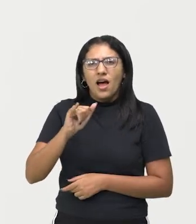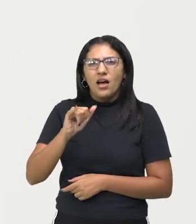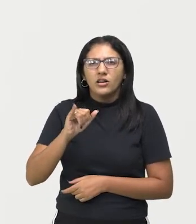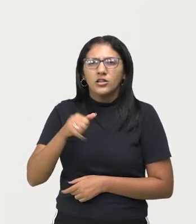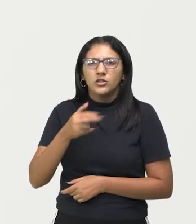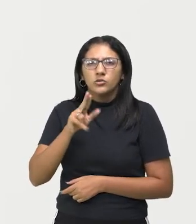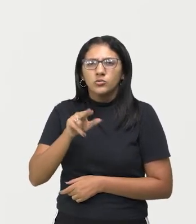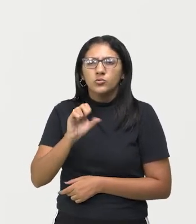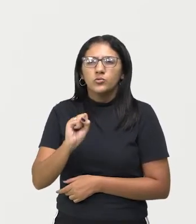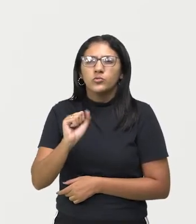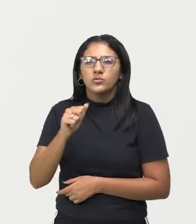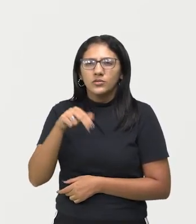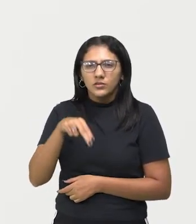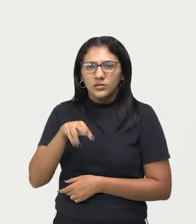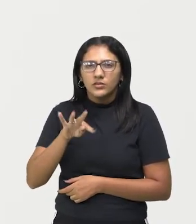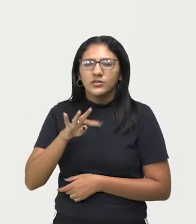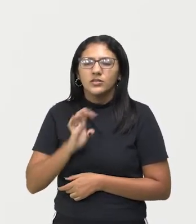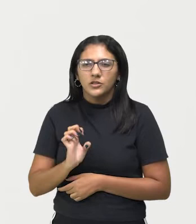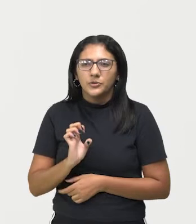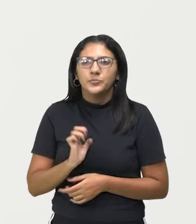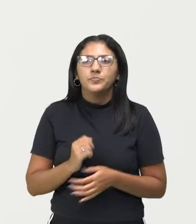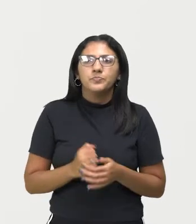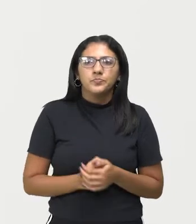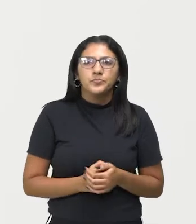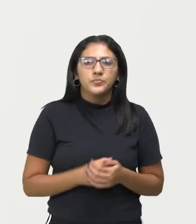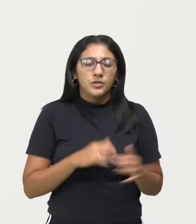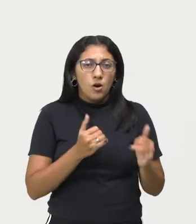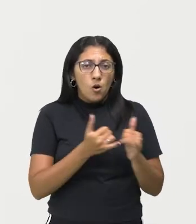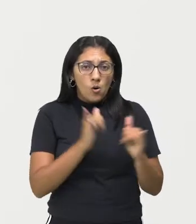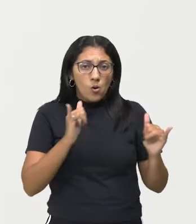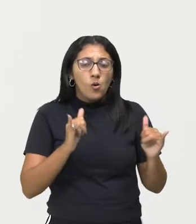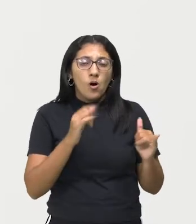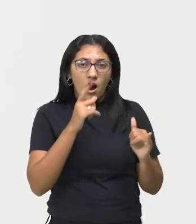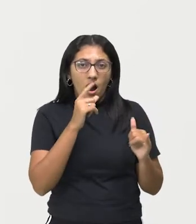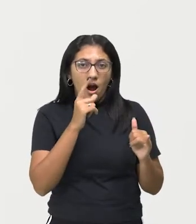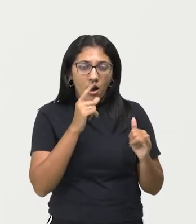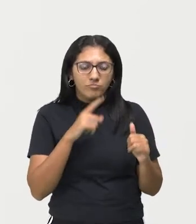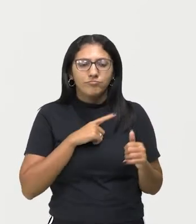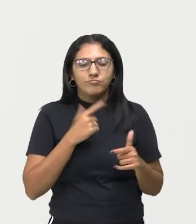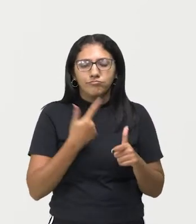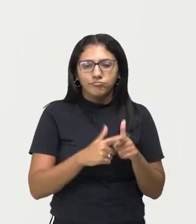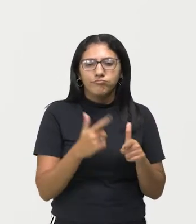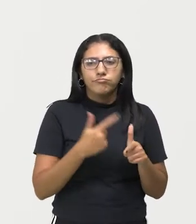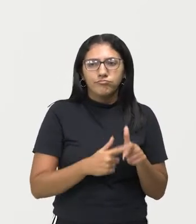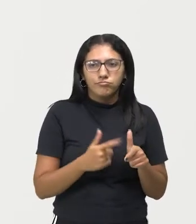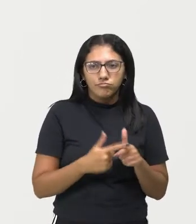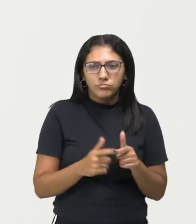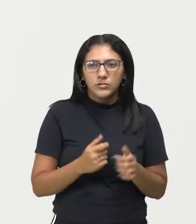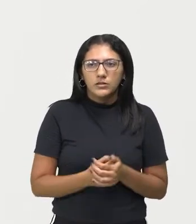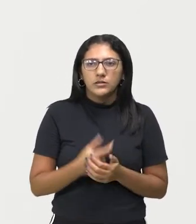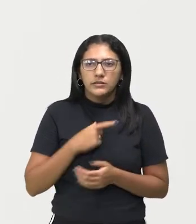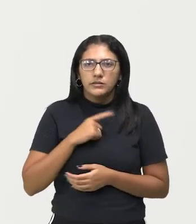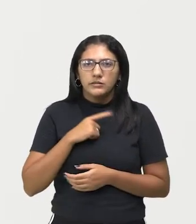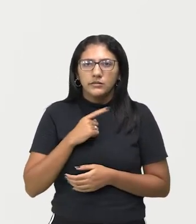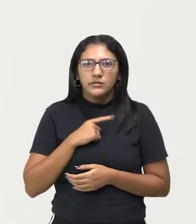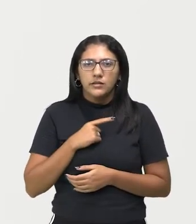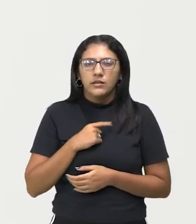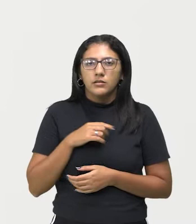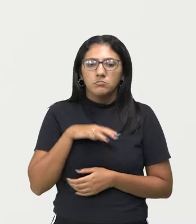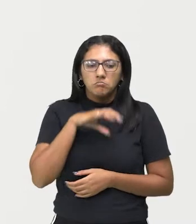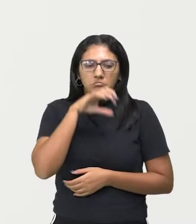a partir da usina hidrelétrica, aquela água também vai continuar apresentando problemas. Uma delas é o baixo